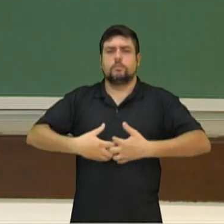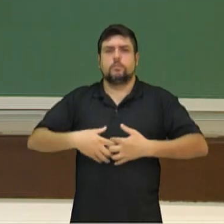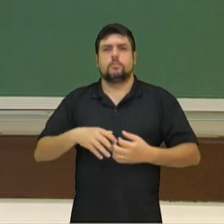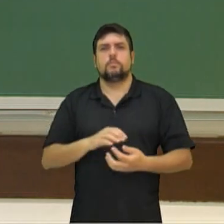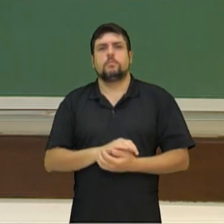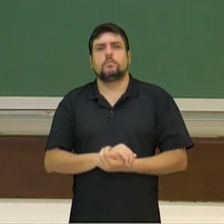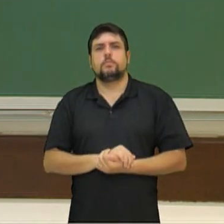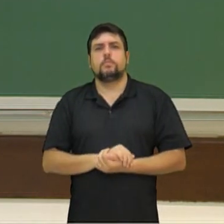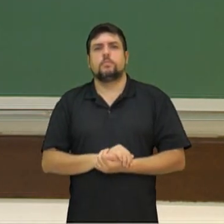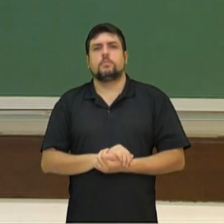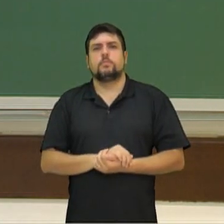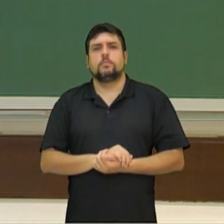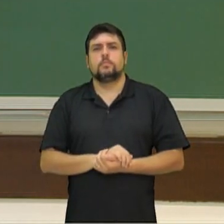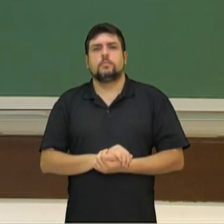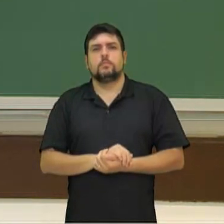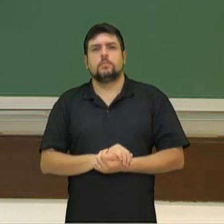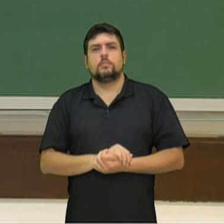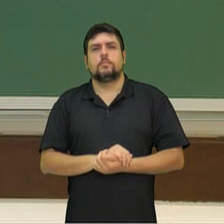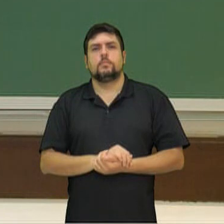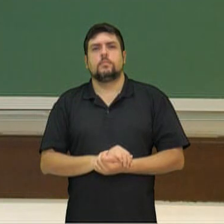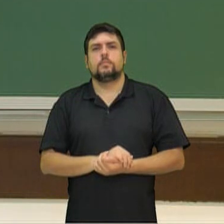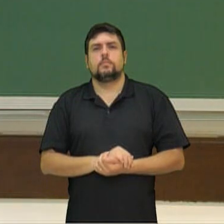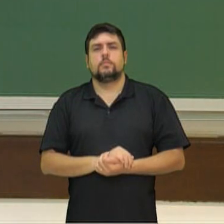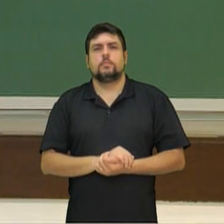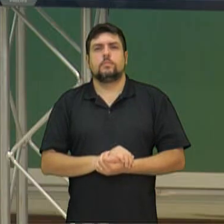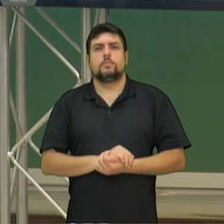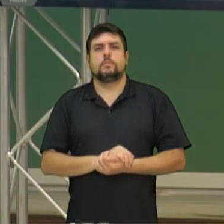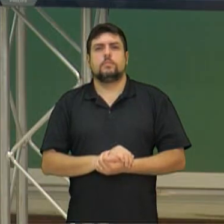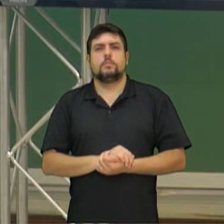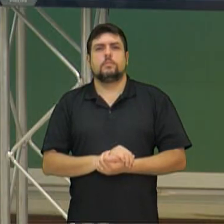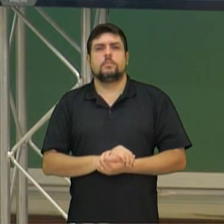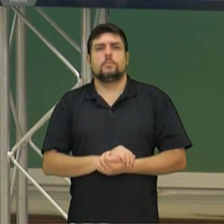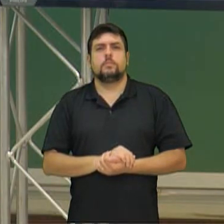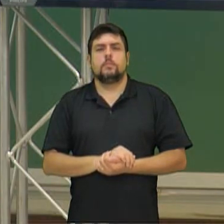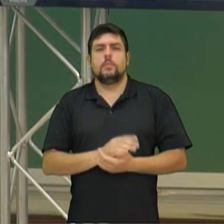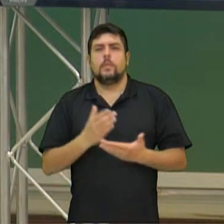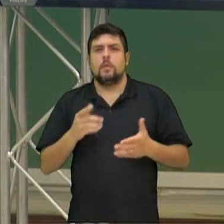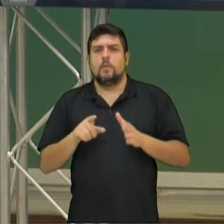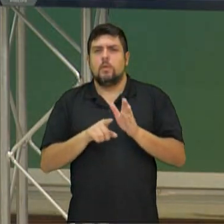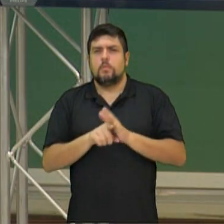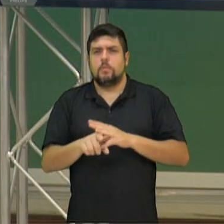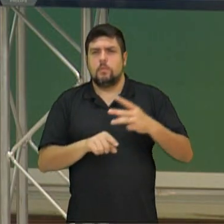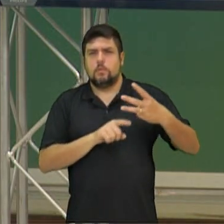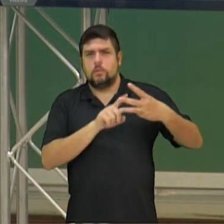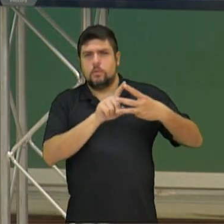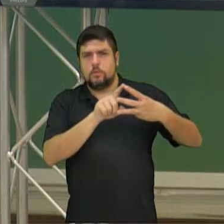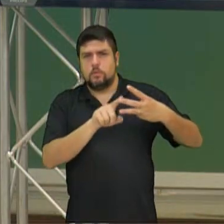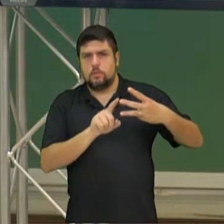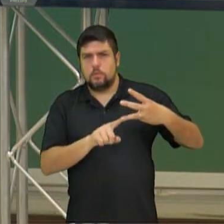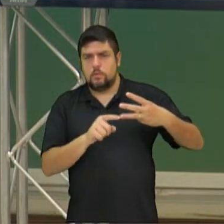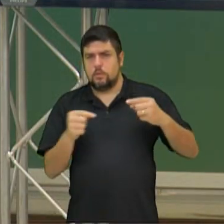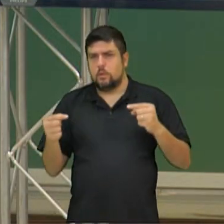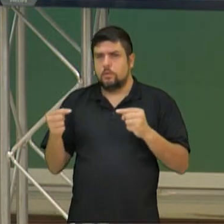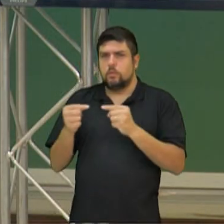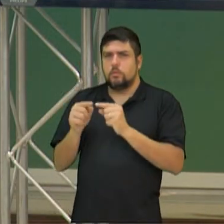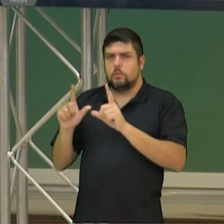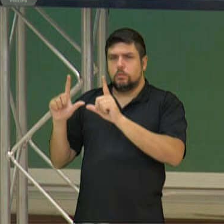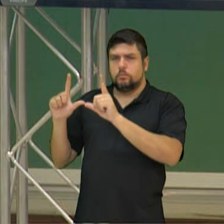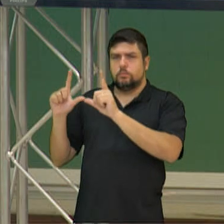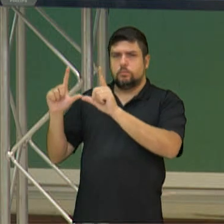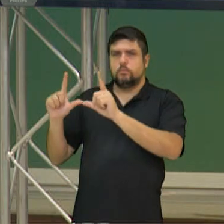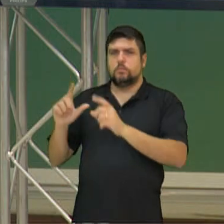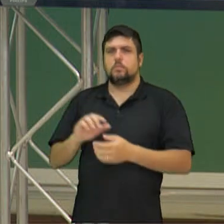vamos ver. É isso que fala a nossa citação aqui. Então vamos agora para 3 perguntas sobre a citação que está aqui do lado, que diz assim,